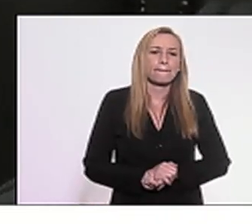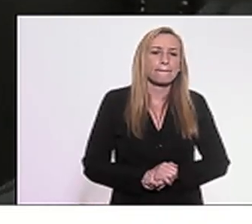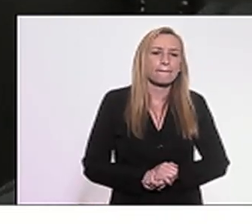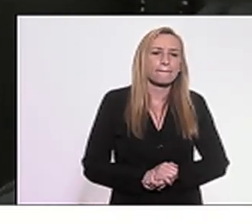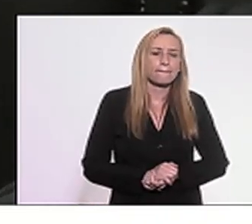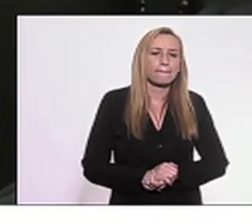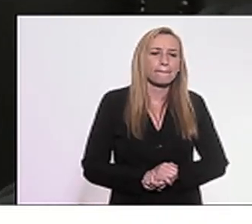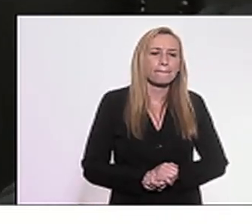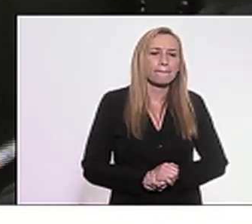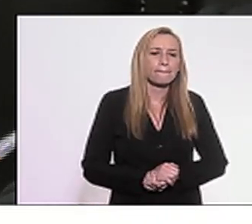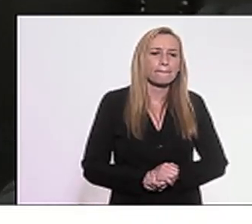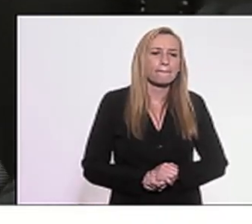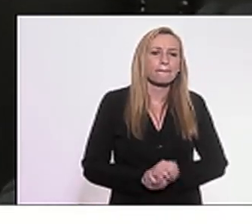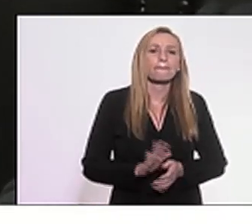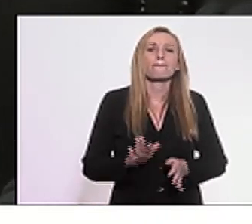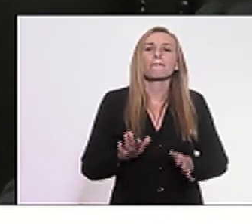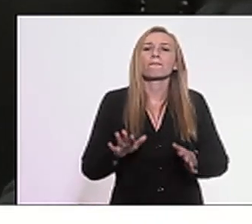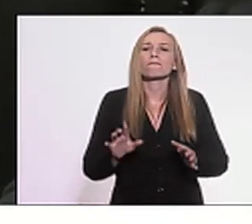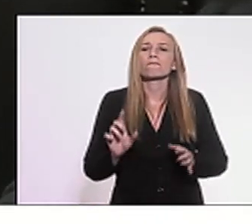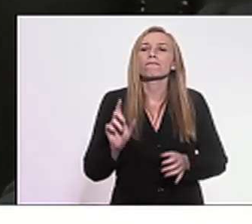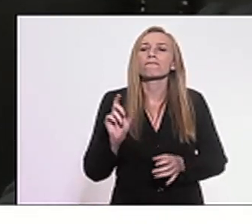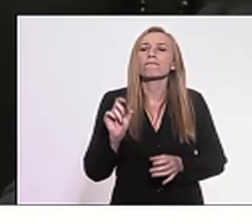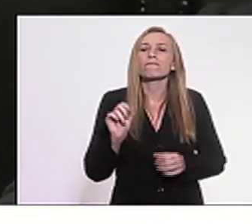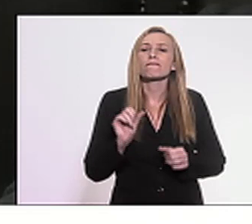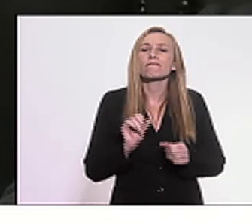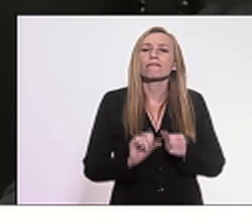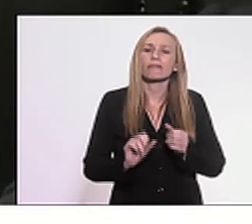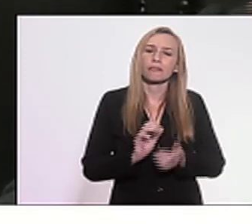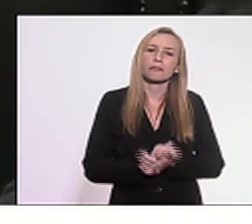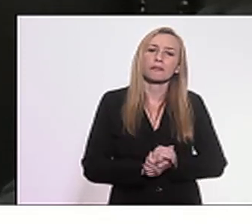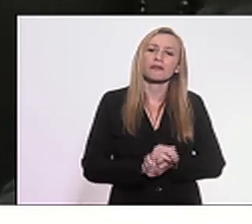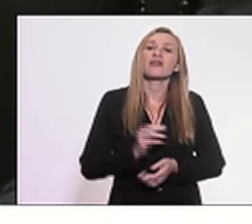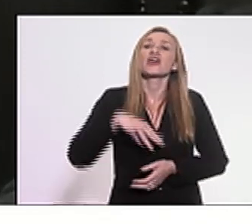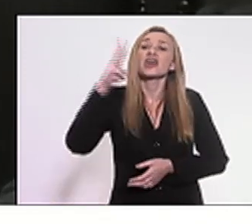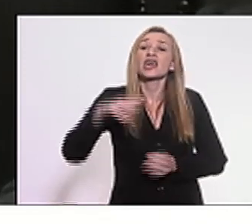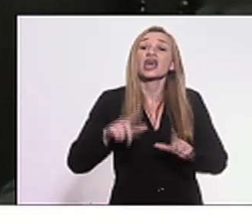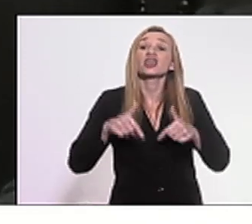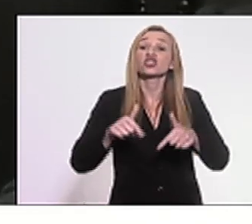após constatado o assédio, quais medidas, né, que iriam ser tomadas e por quem, né?